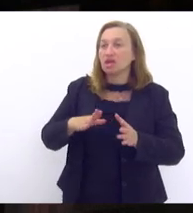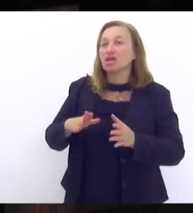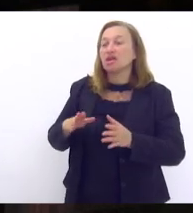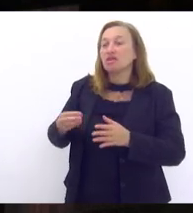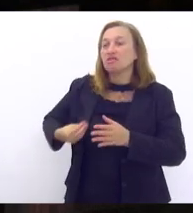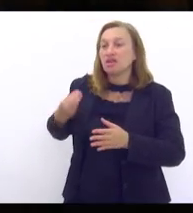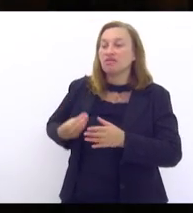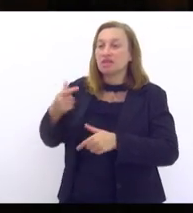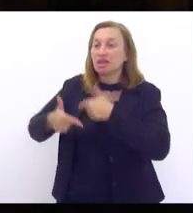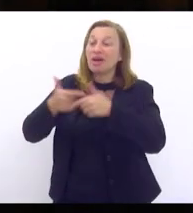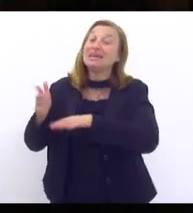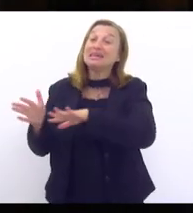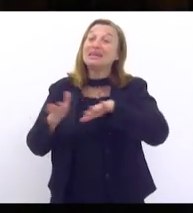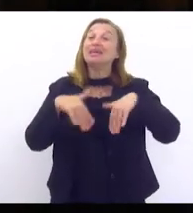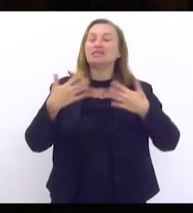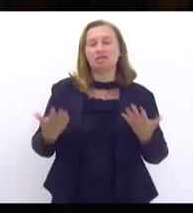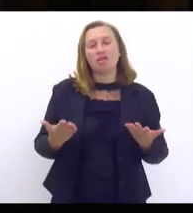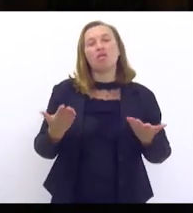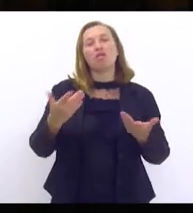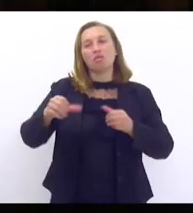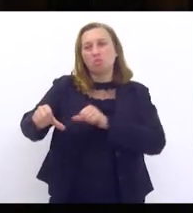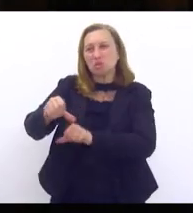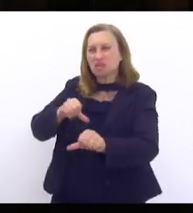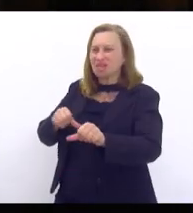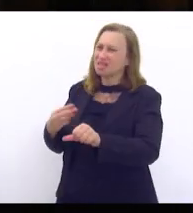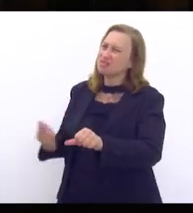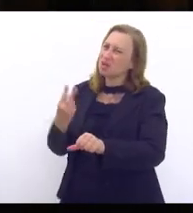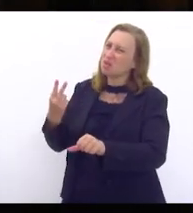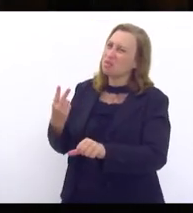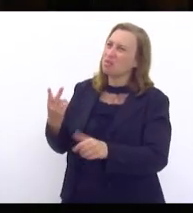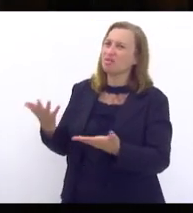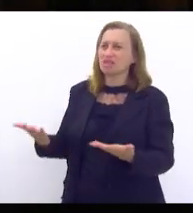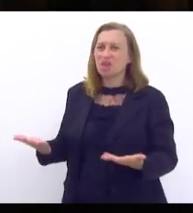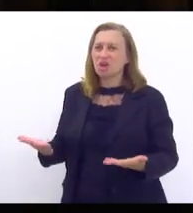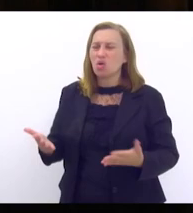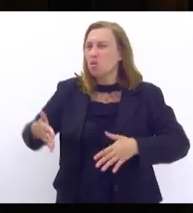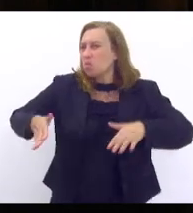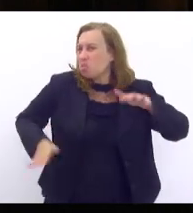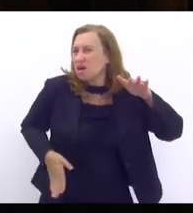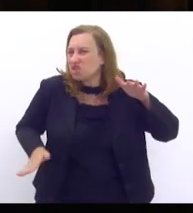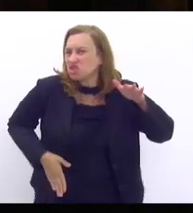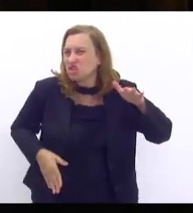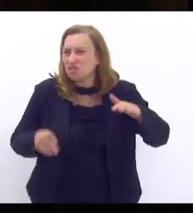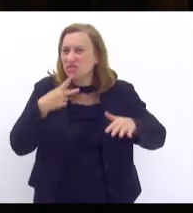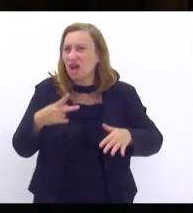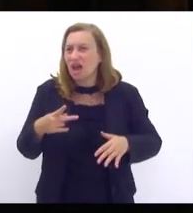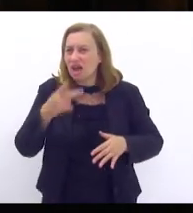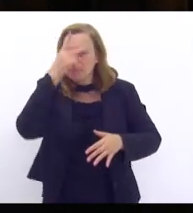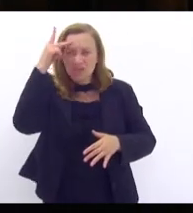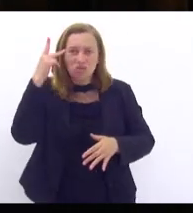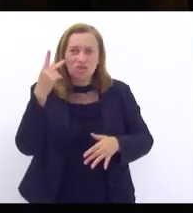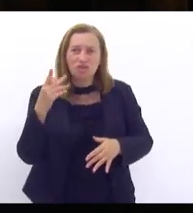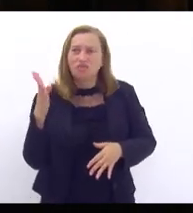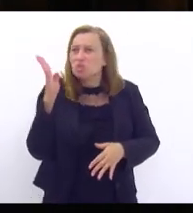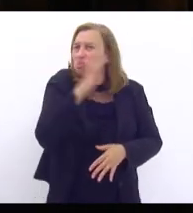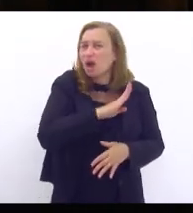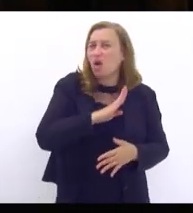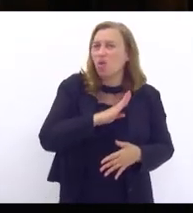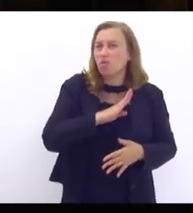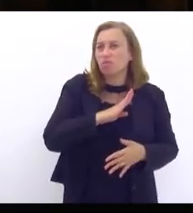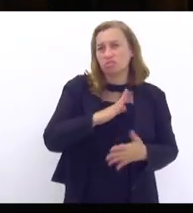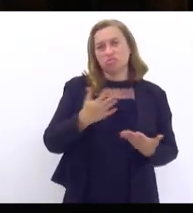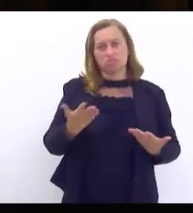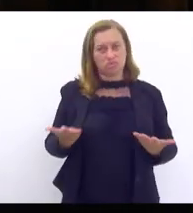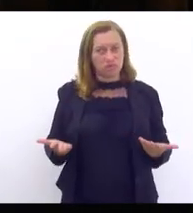seja, cara, a inversão de valores é de um grau que o tráfico fala assim, pô, o cara está vindo na maldade, pô.